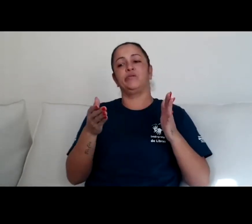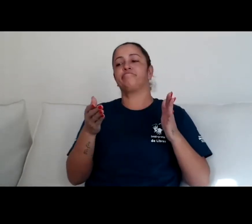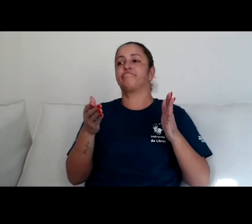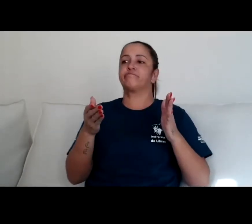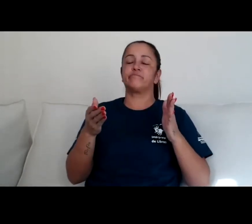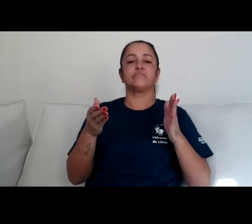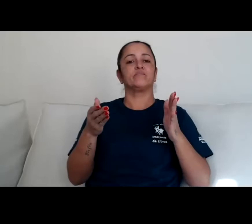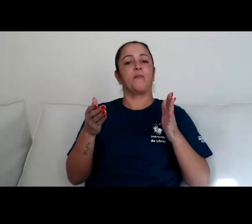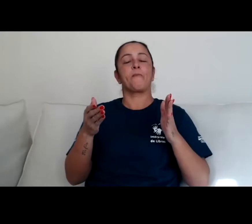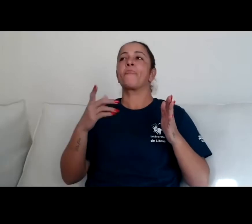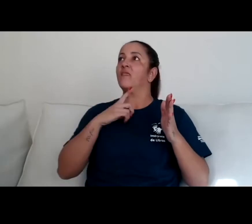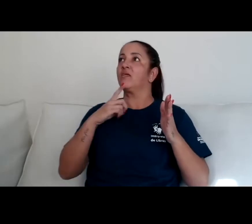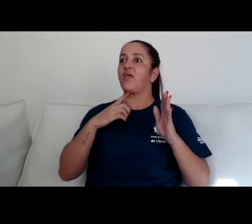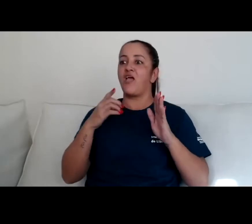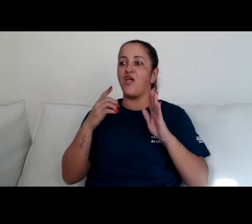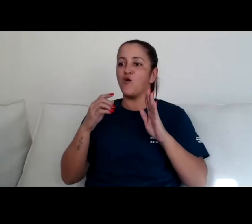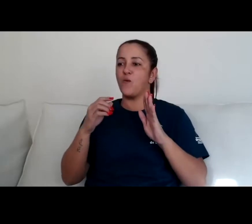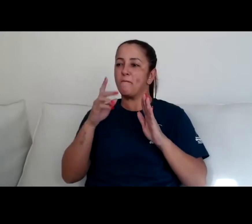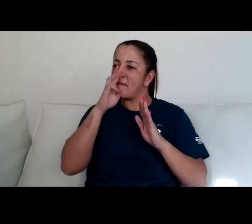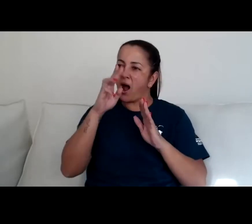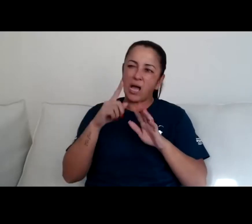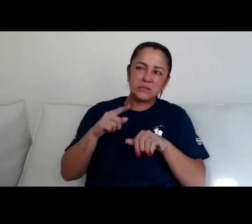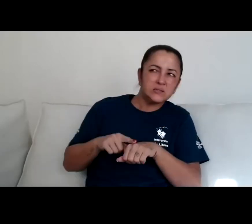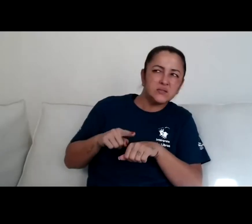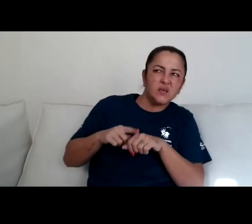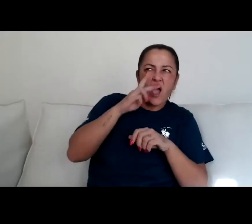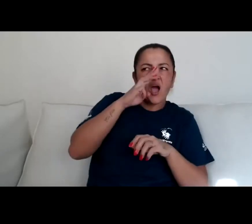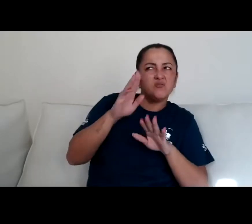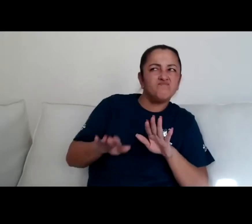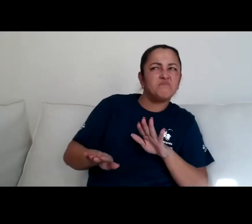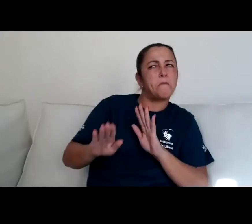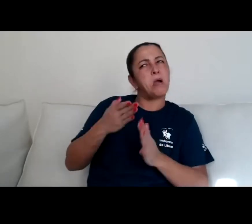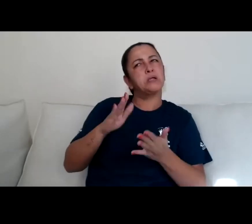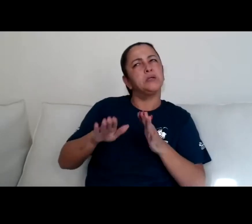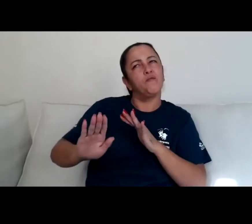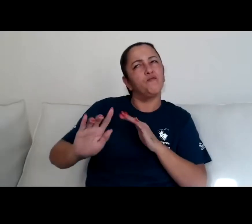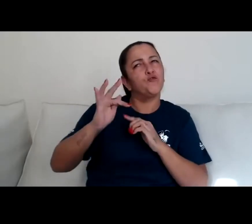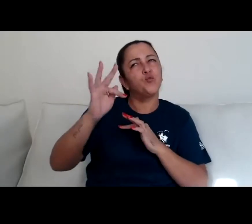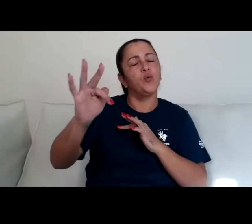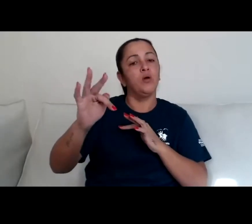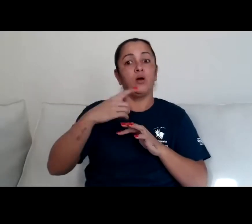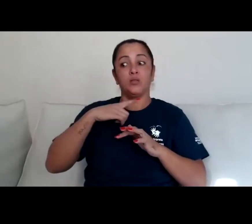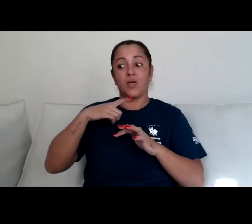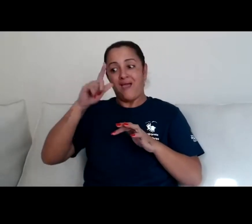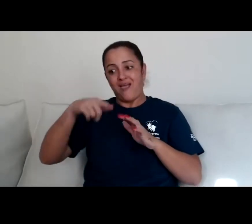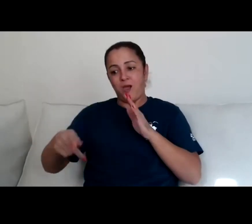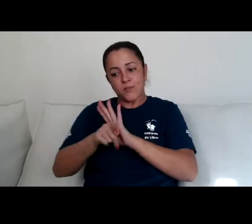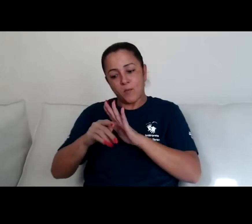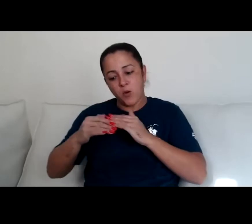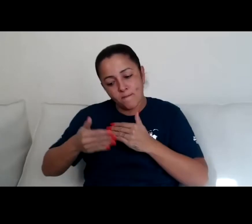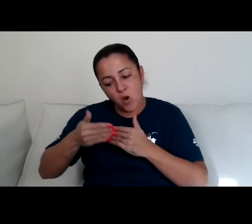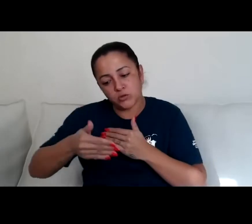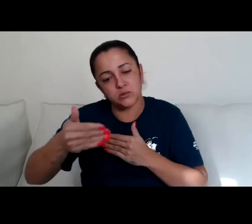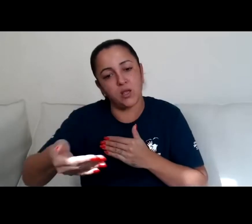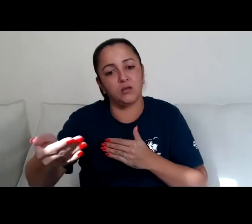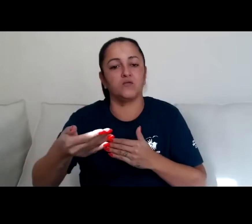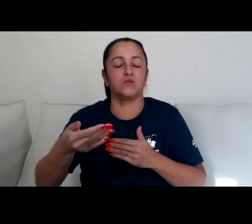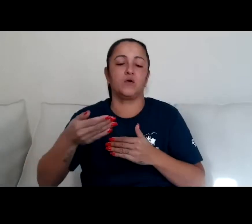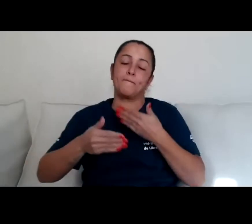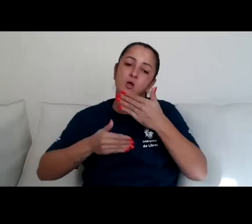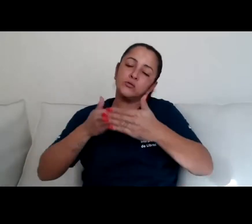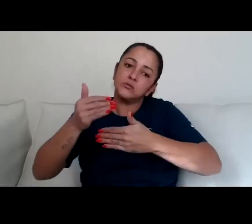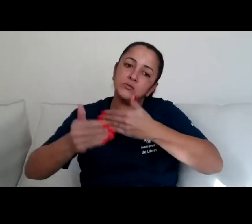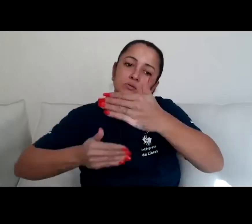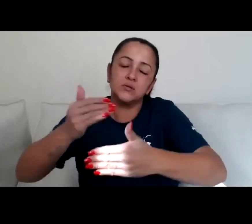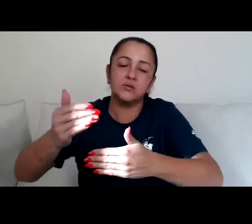muito eurocentrada. Então, é essa perspectiva que está em todo o nosso processo de formação. Entendendo isso, a gente